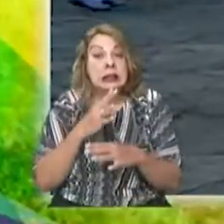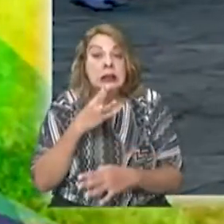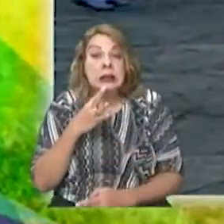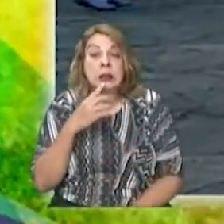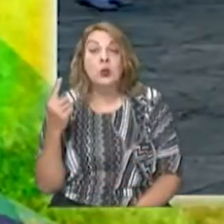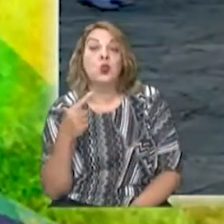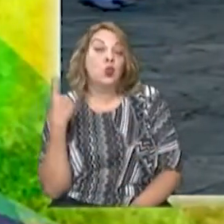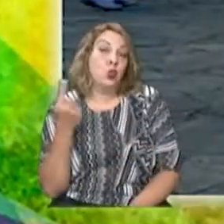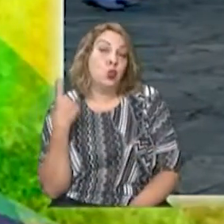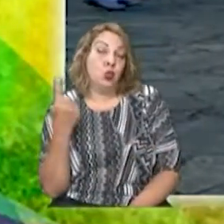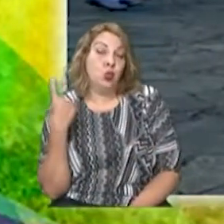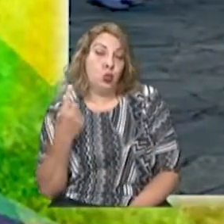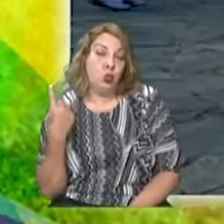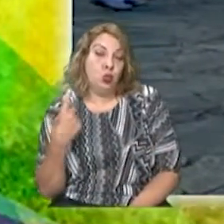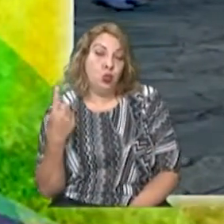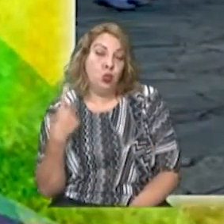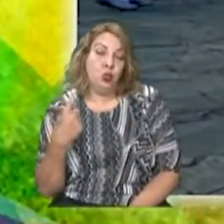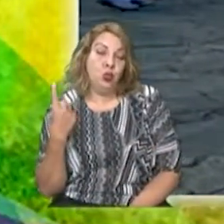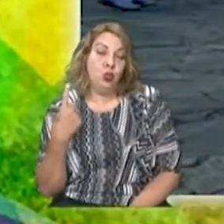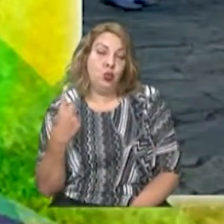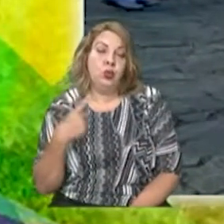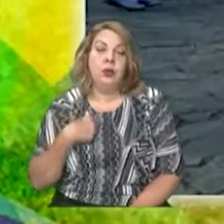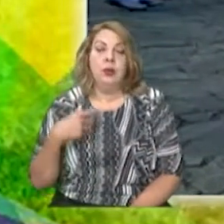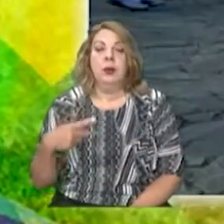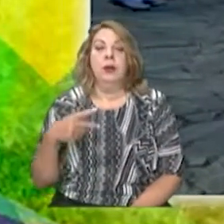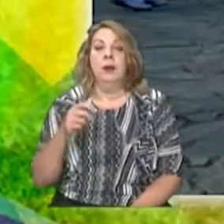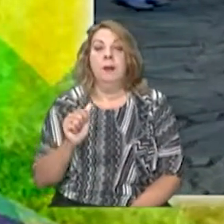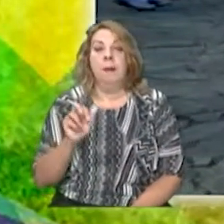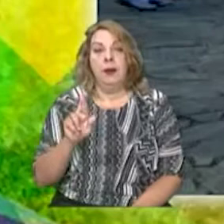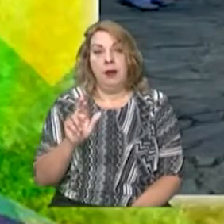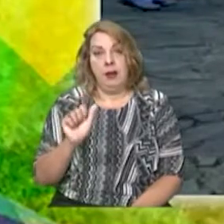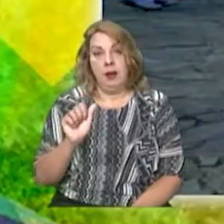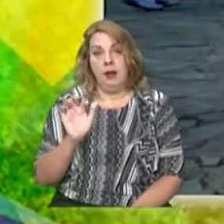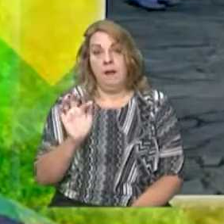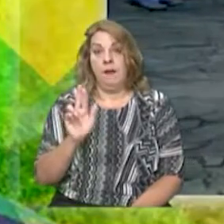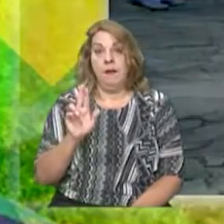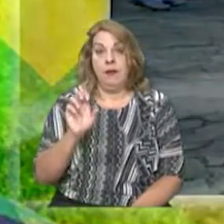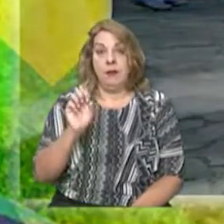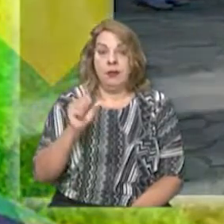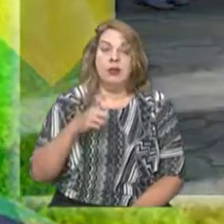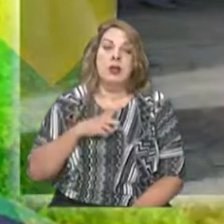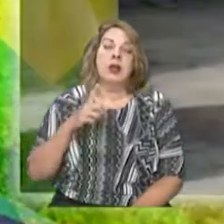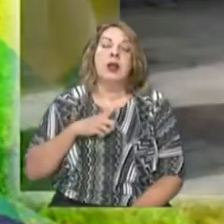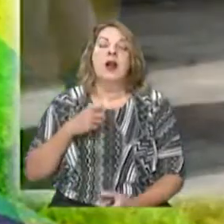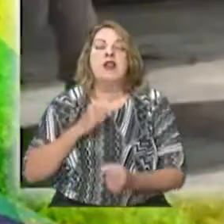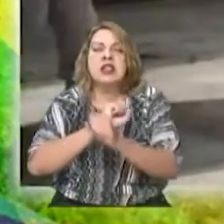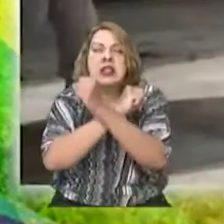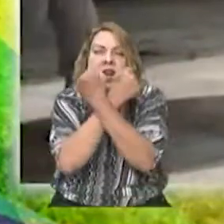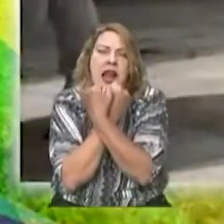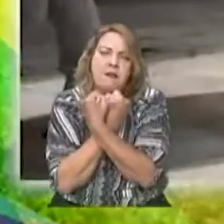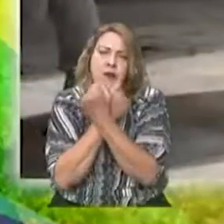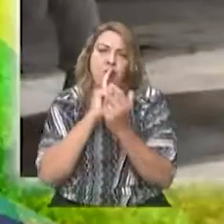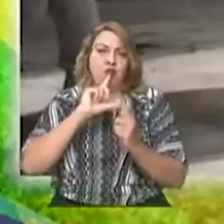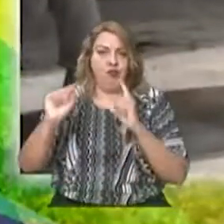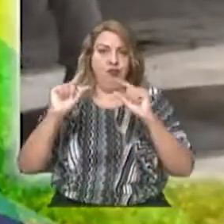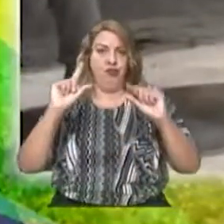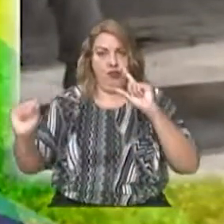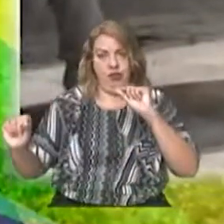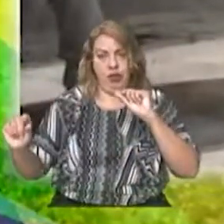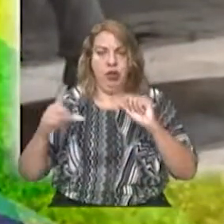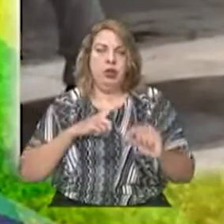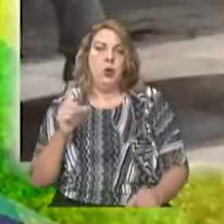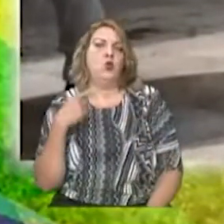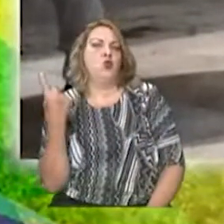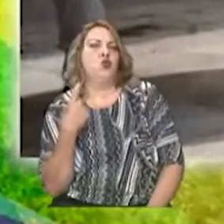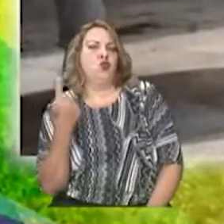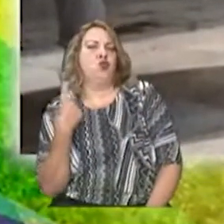pelos parafusos, que imitam a fuga dos escravos enquanto rodopiam, no sentido anti-horário,